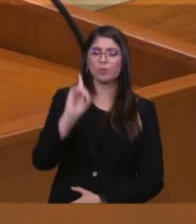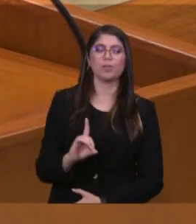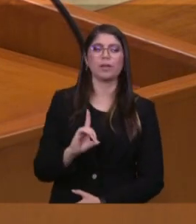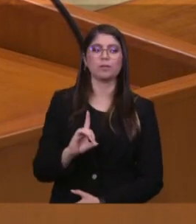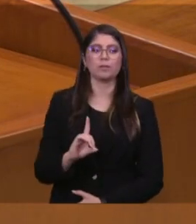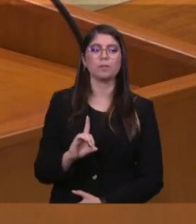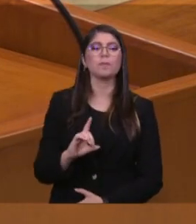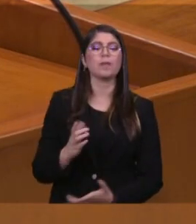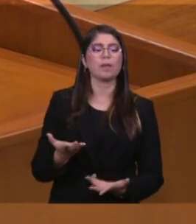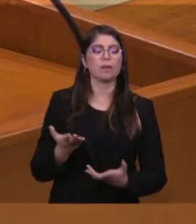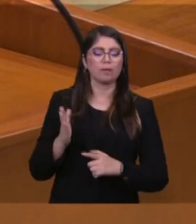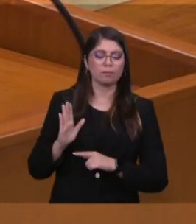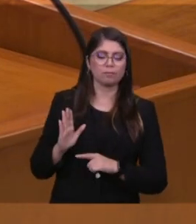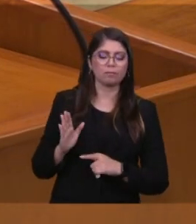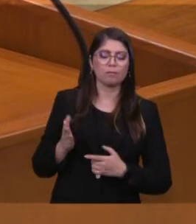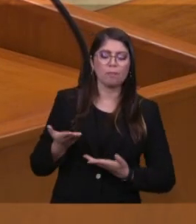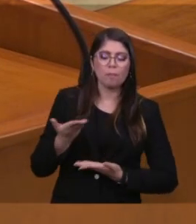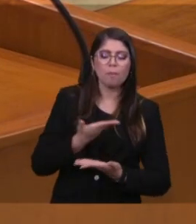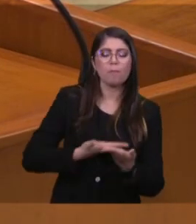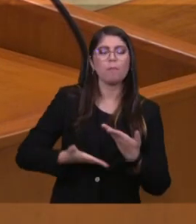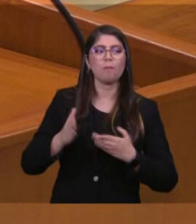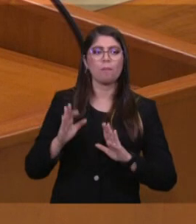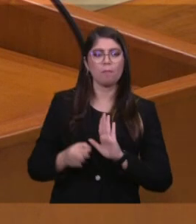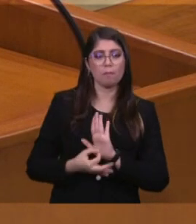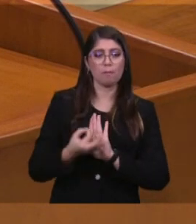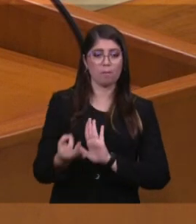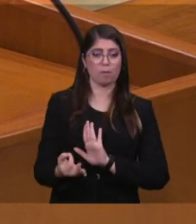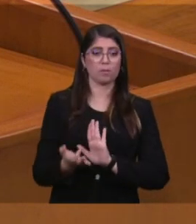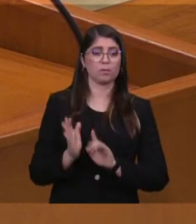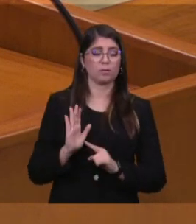suas contribuições e que, nesta ação,